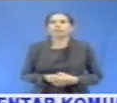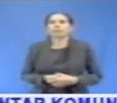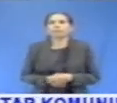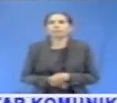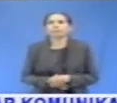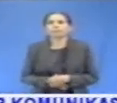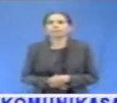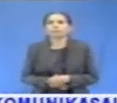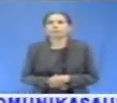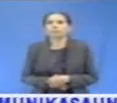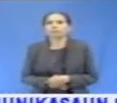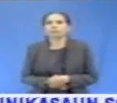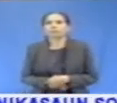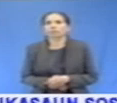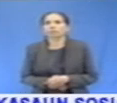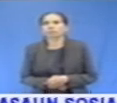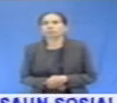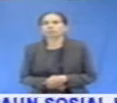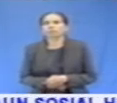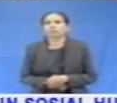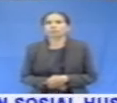tenho pouco truma.